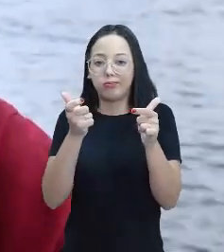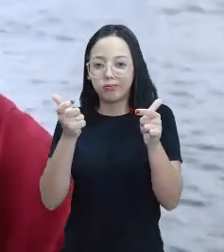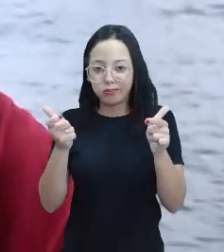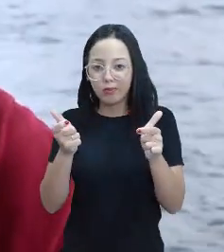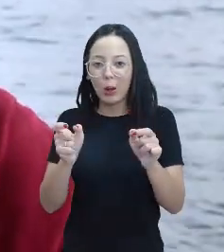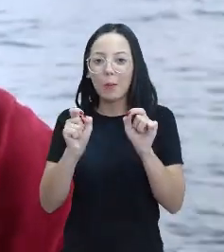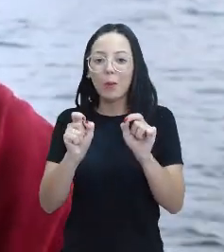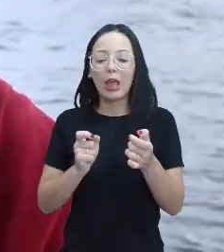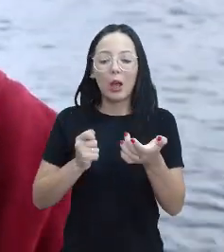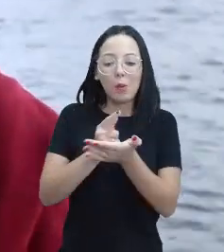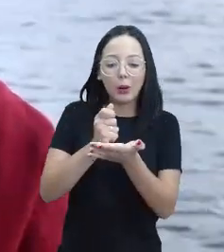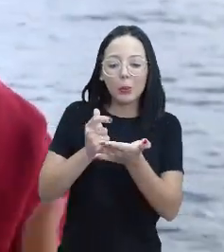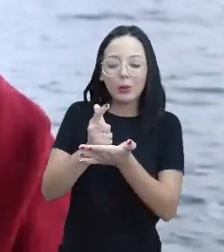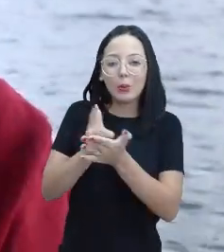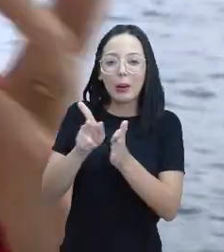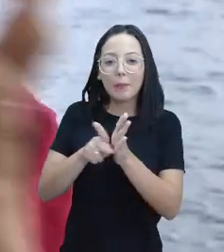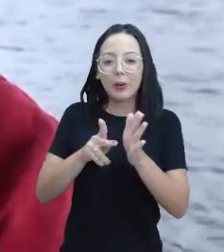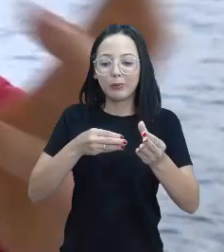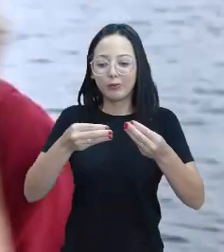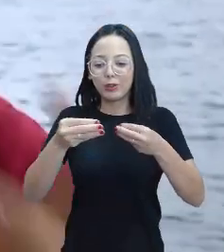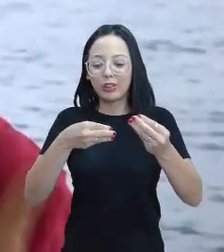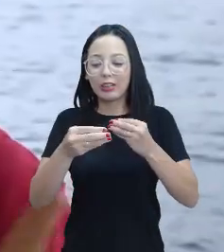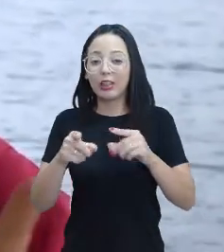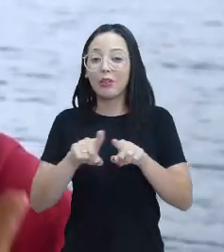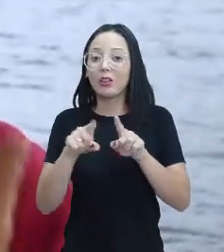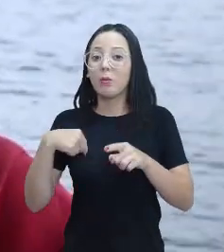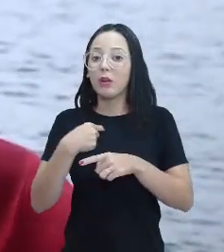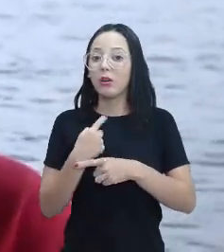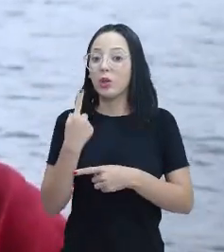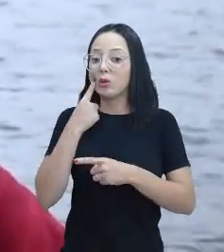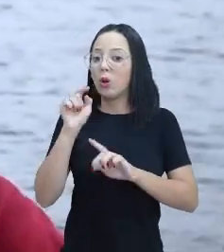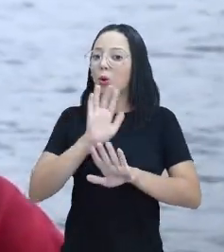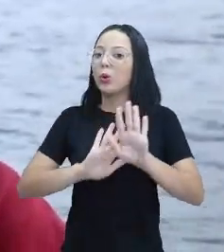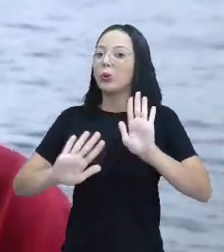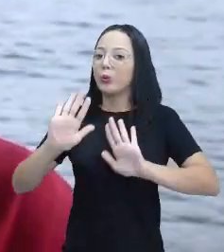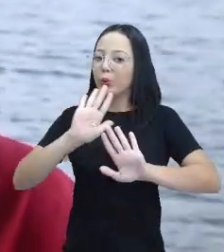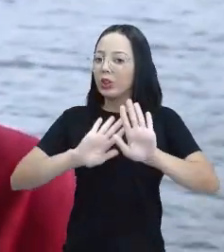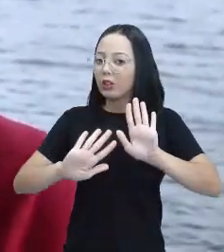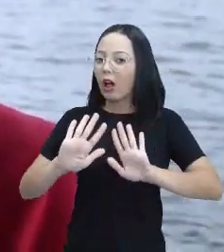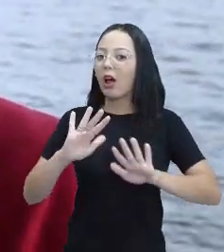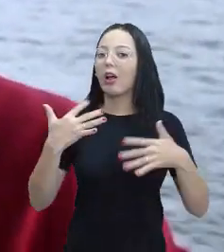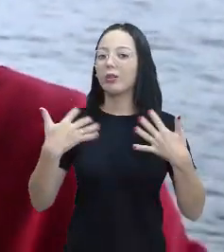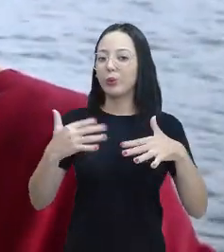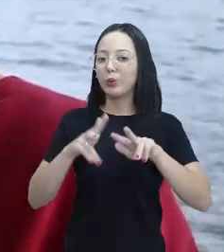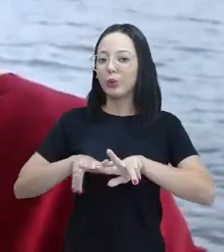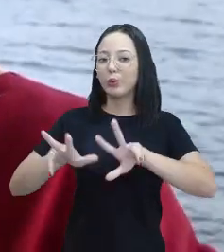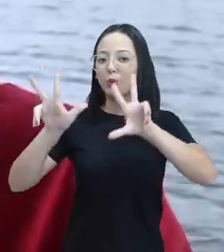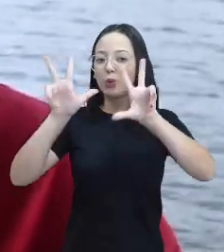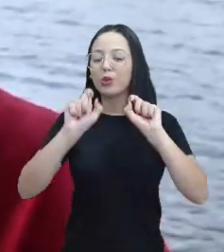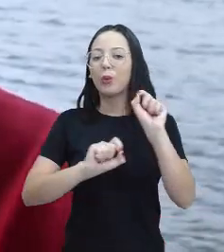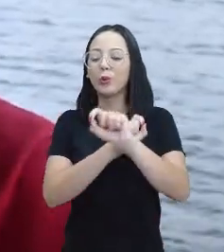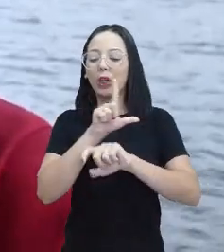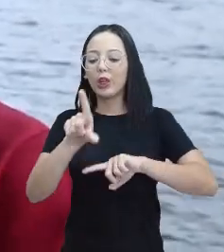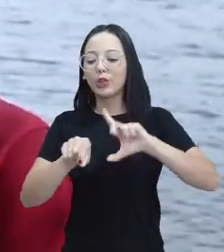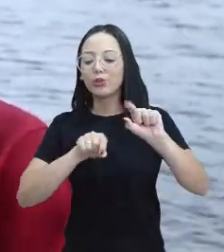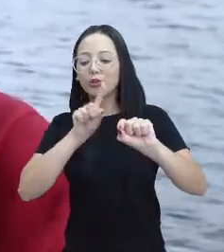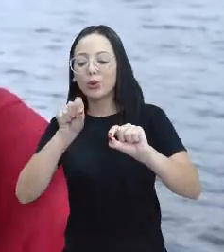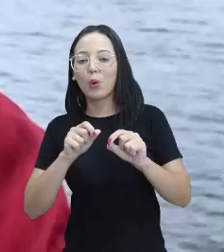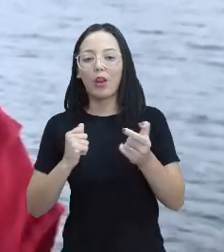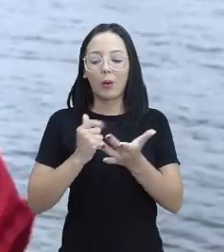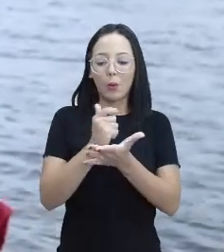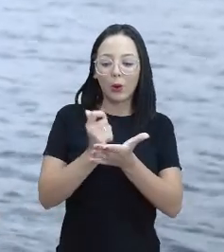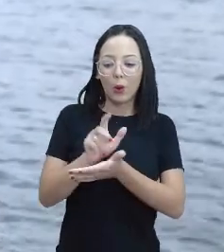dos descartáveis, o que nos acende um alerta vermelho a respeito dessas escolhas, né, desse